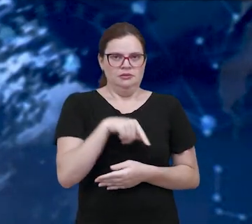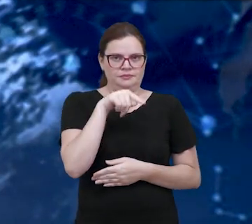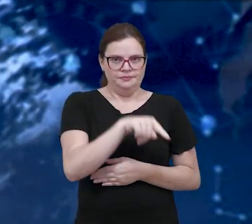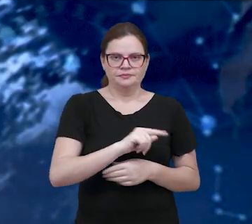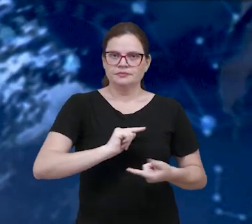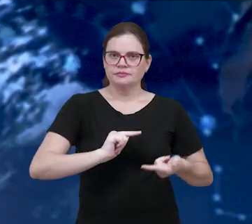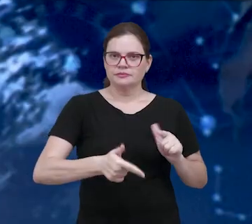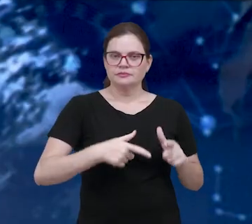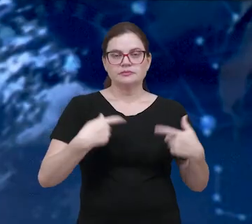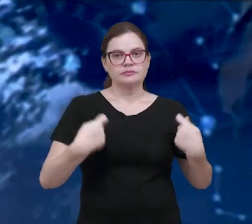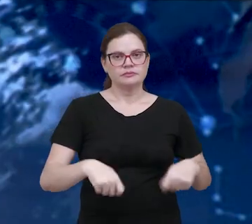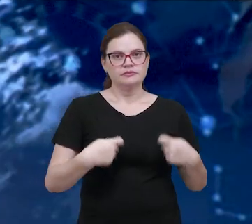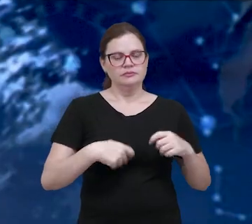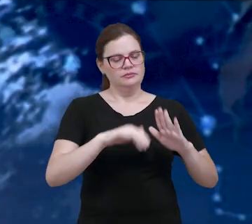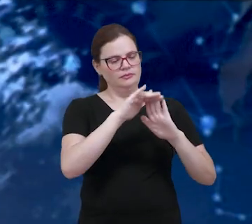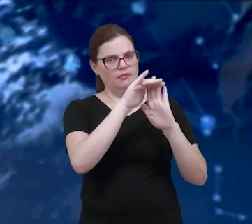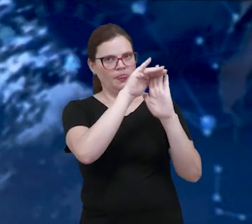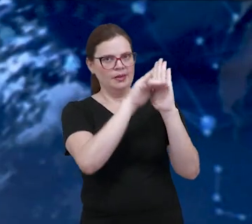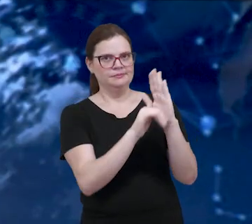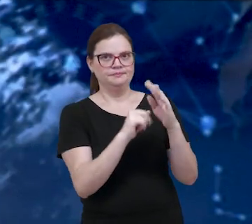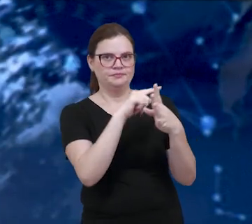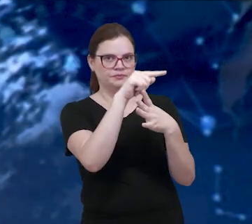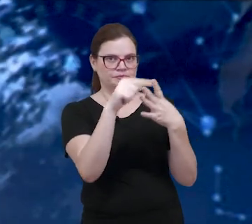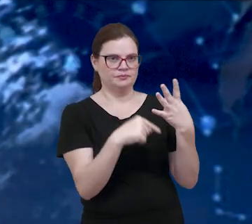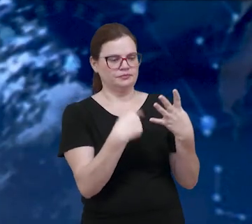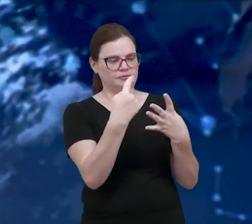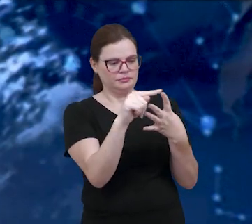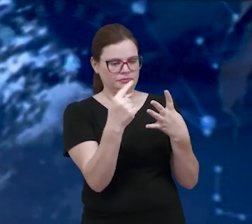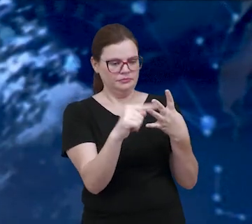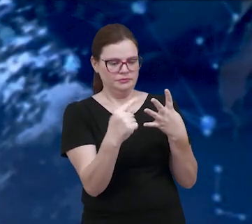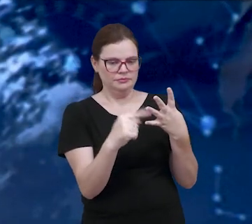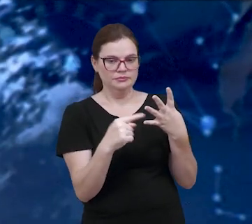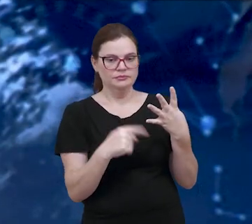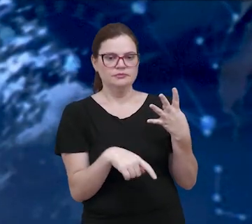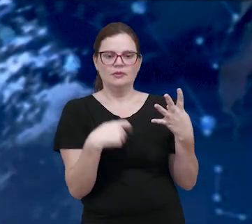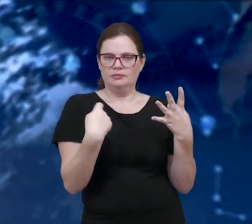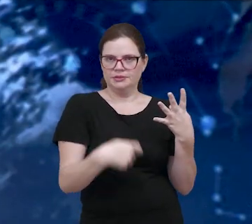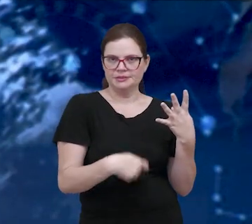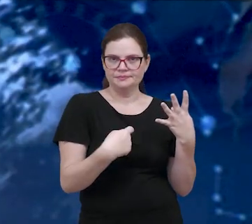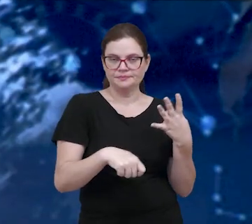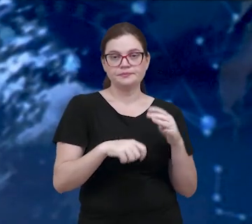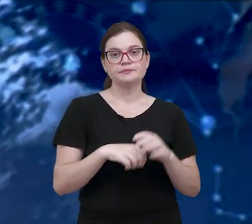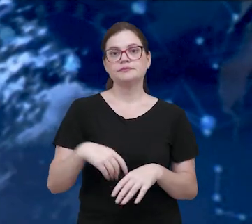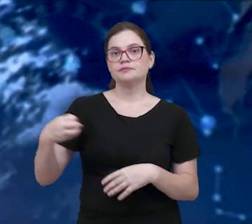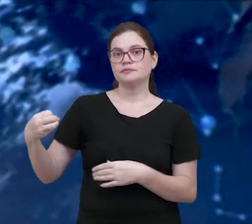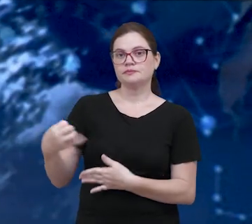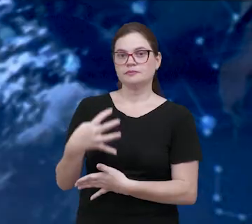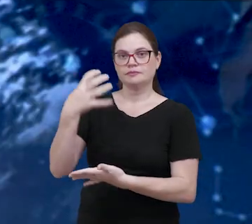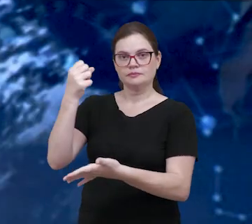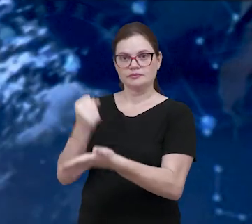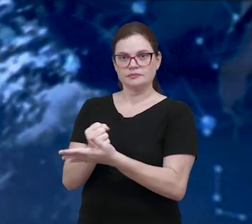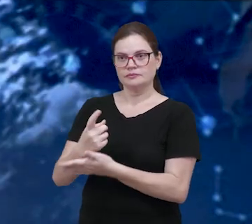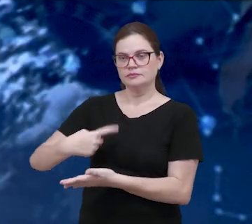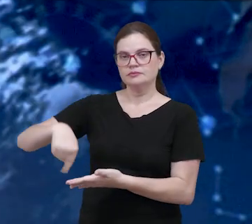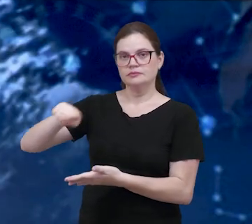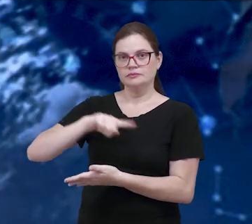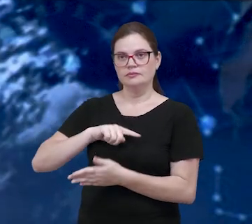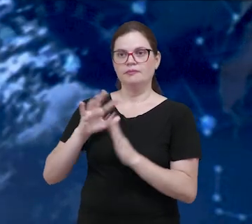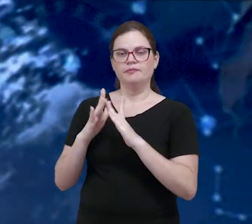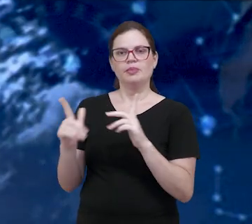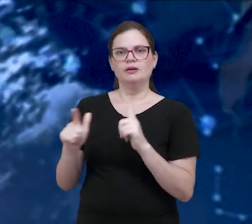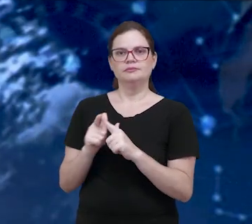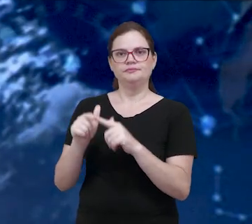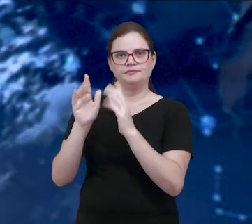Israel, cumpria esse ritual aqui. No Novo Testamento, para a igreja,